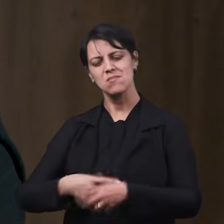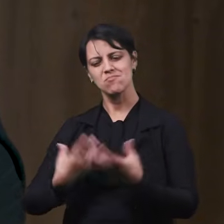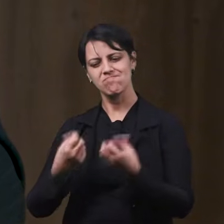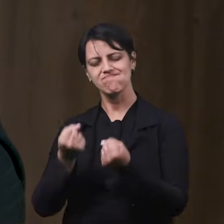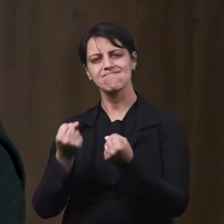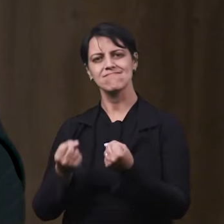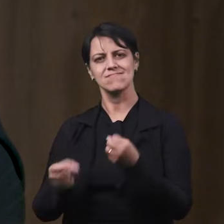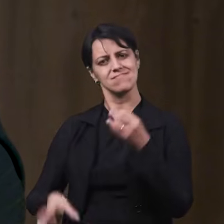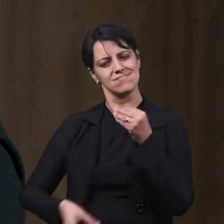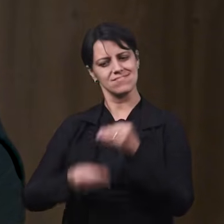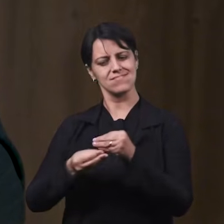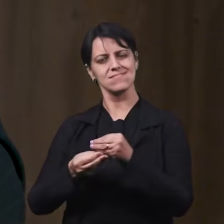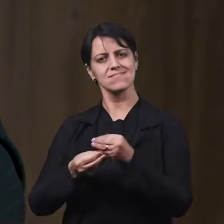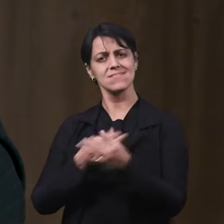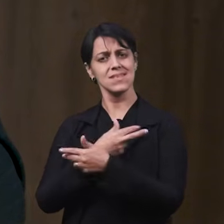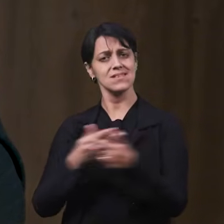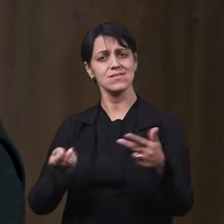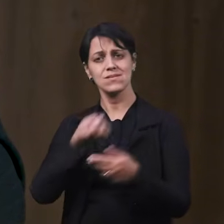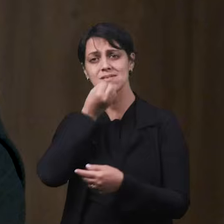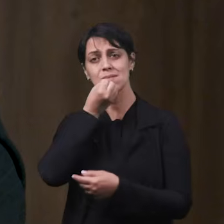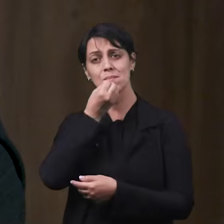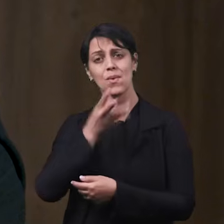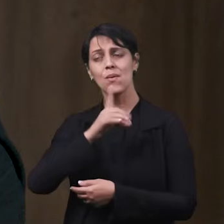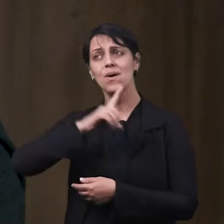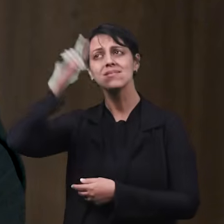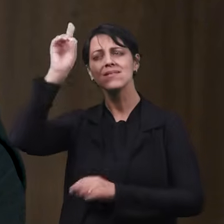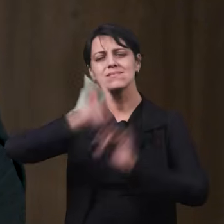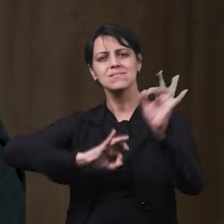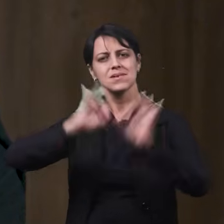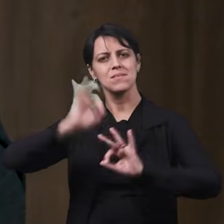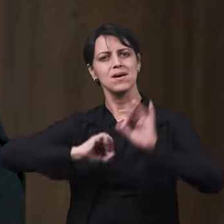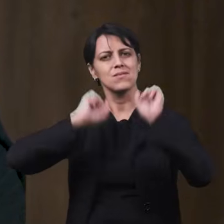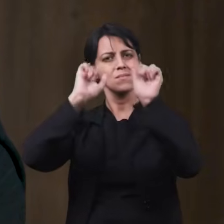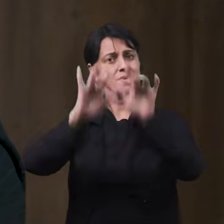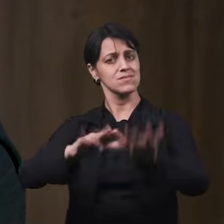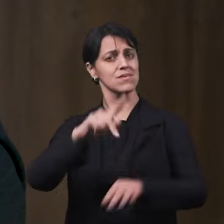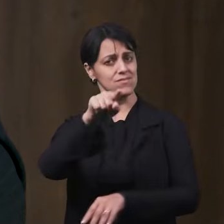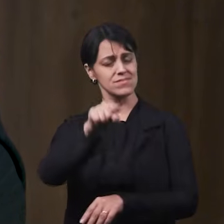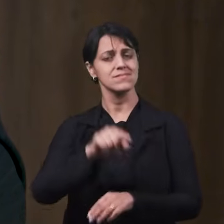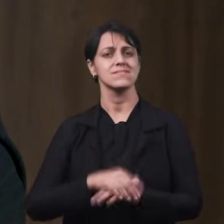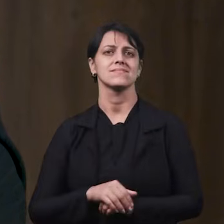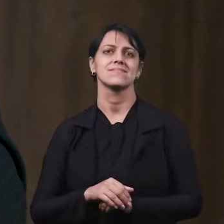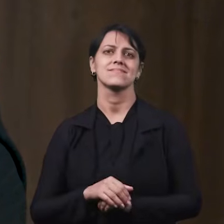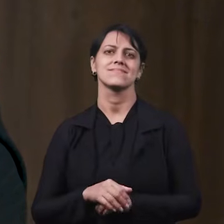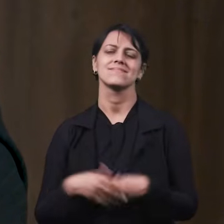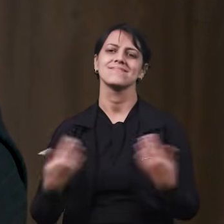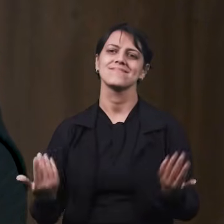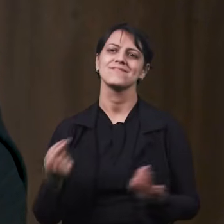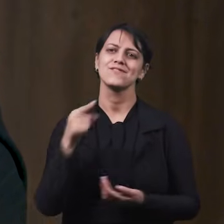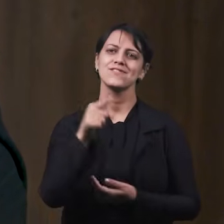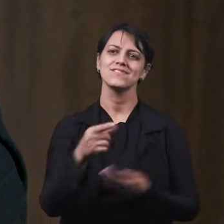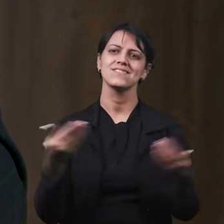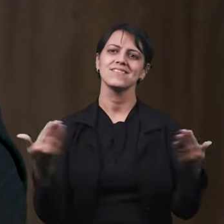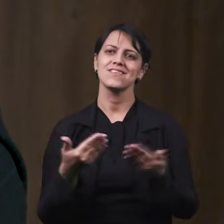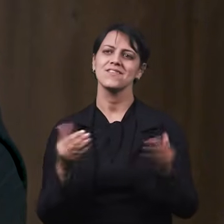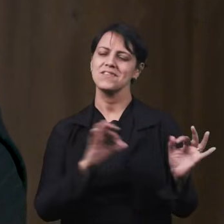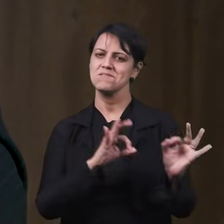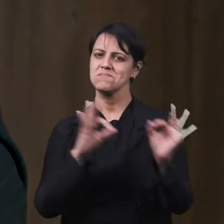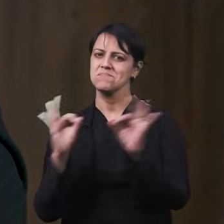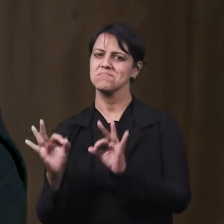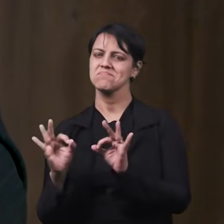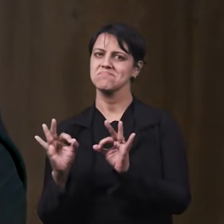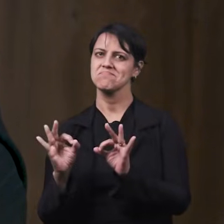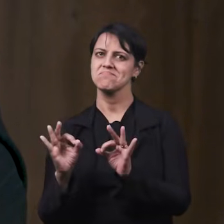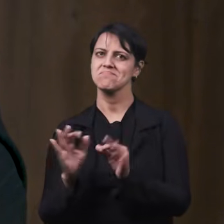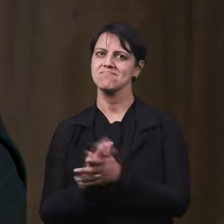alcançar os benefícios, tudo aquilo que Deus tem para te abençoar. E para você que está nos acompanhando,